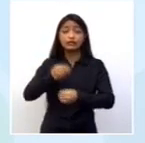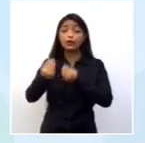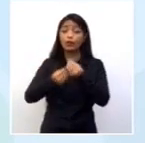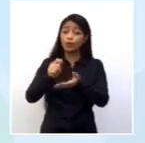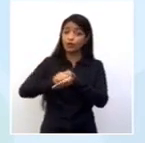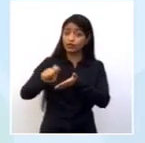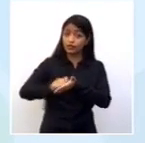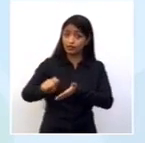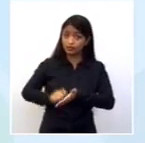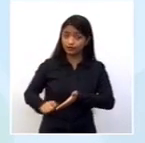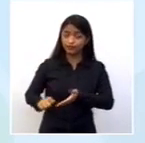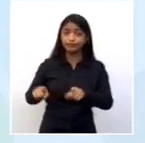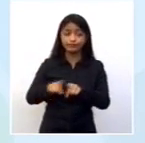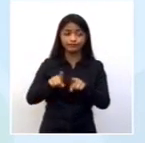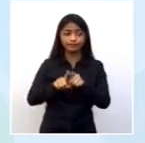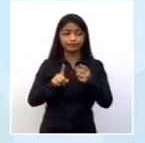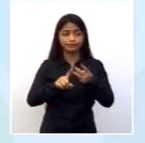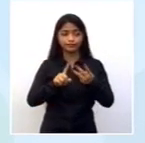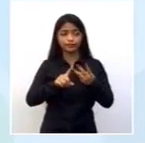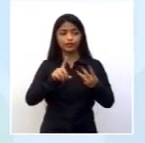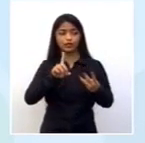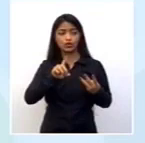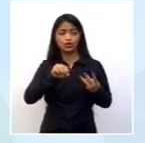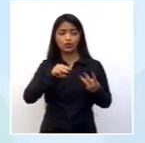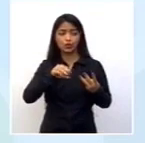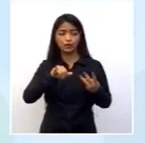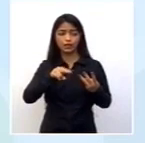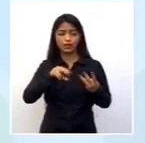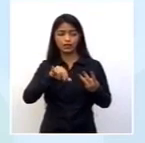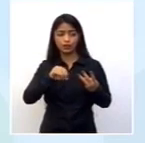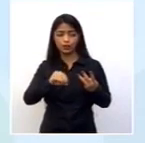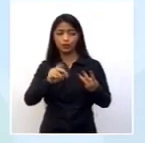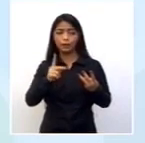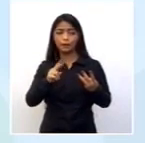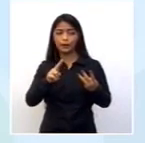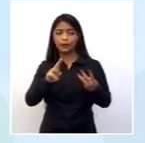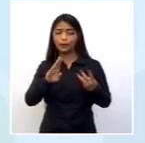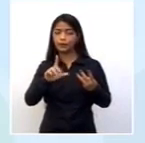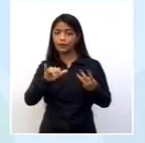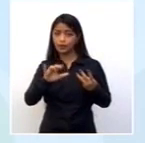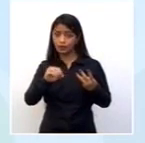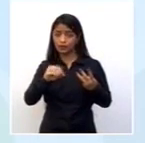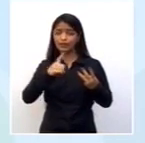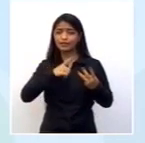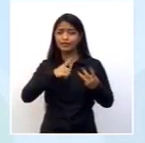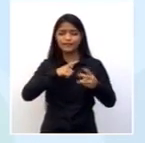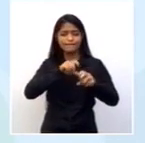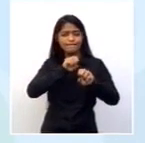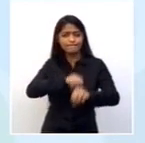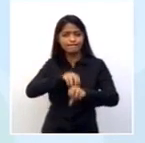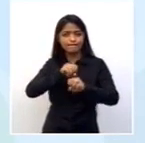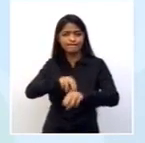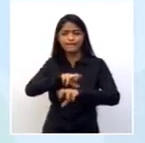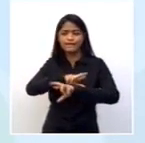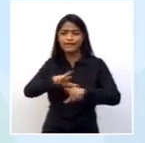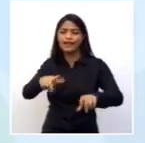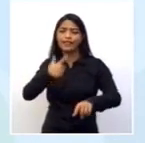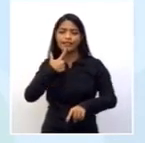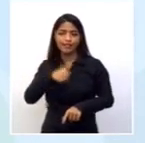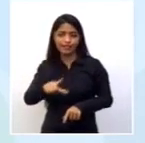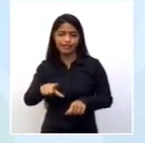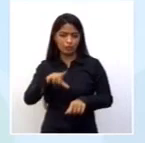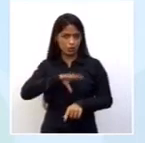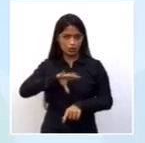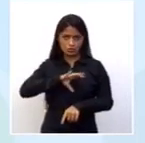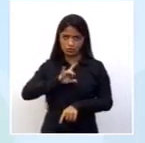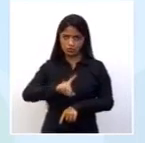encontrar diversos livros, inclusive em outros idiomas, não só em língua portuguesa. Nós podemos pensar também